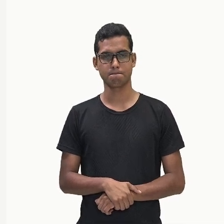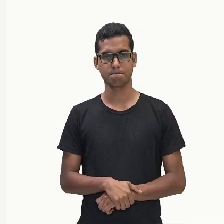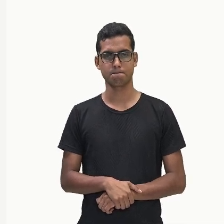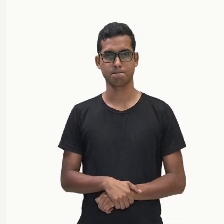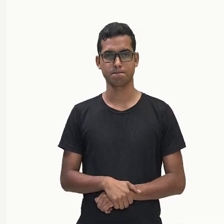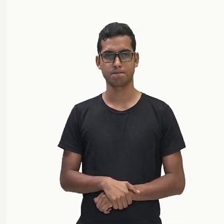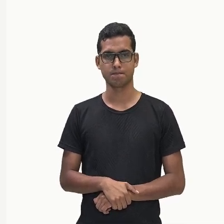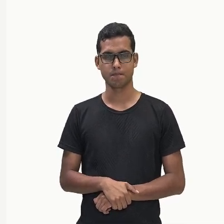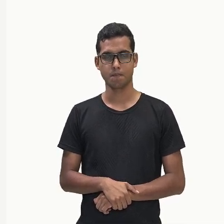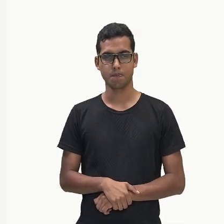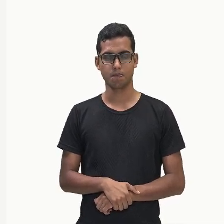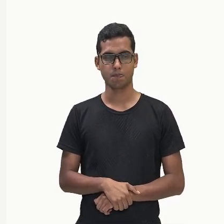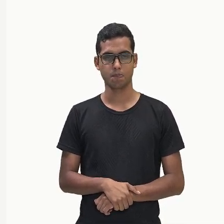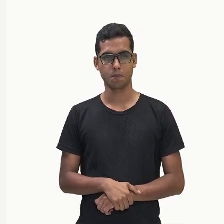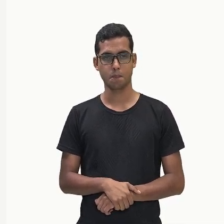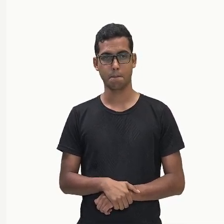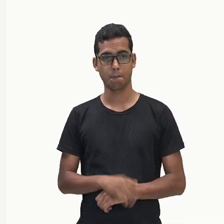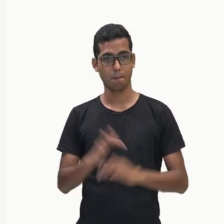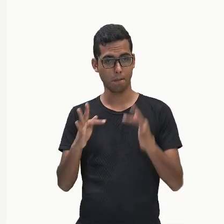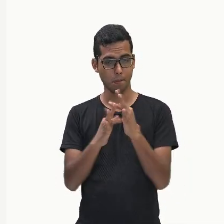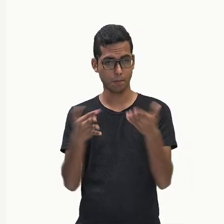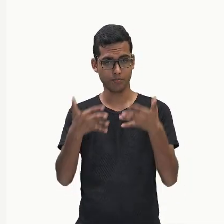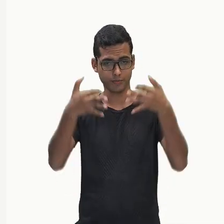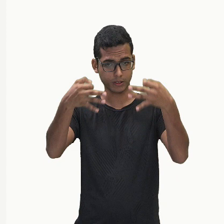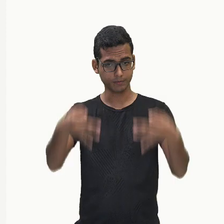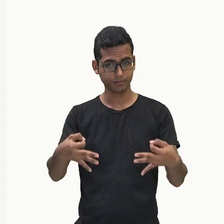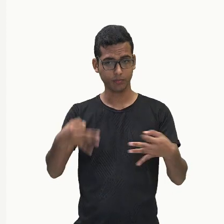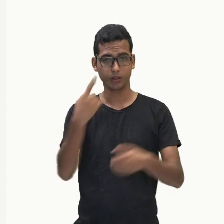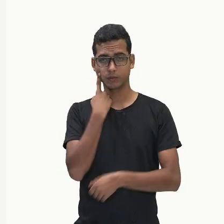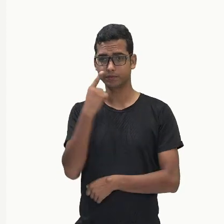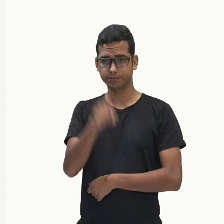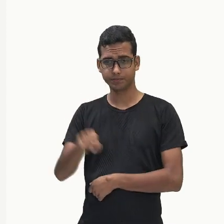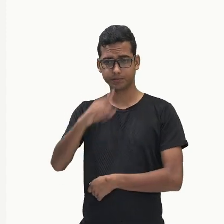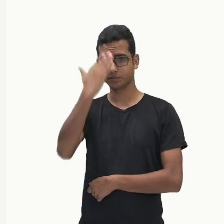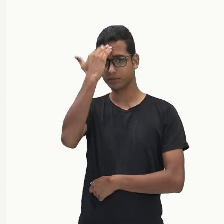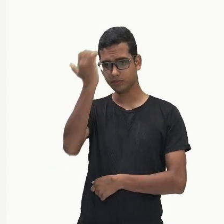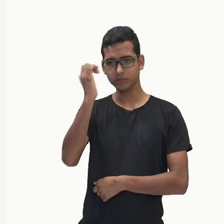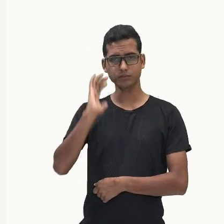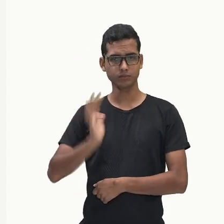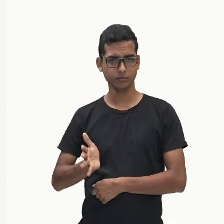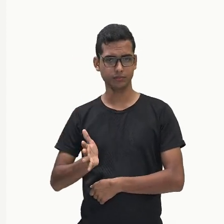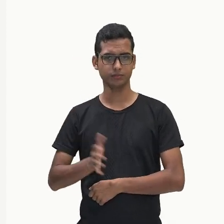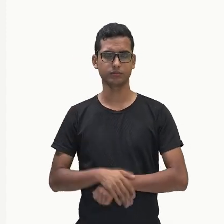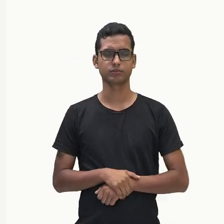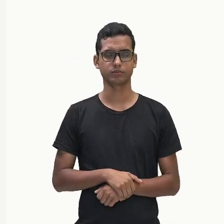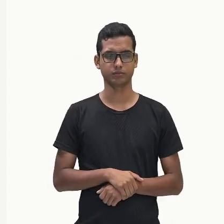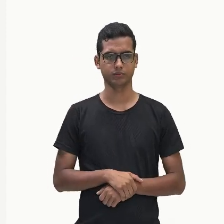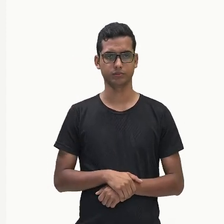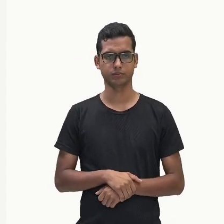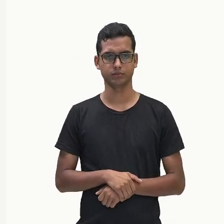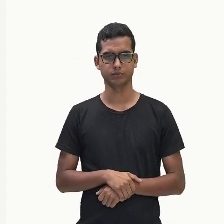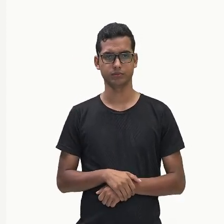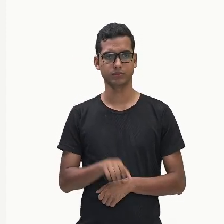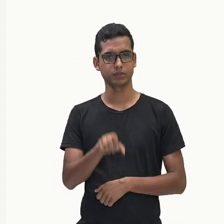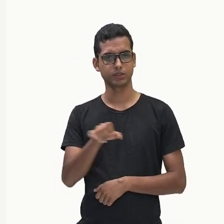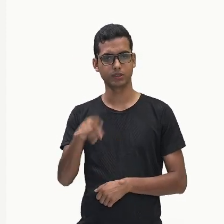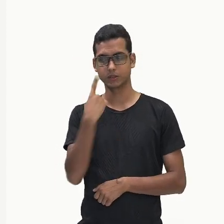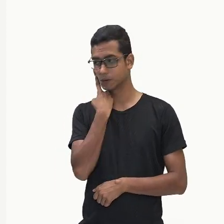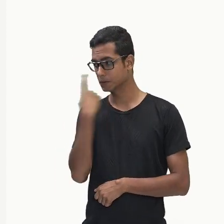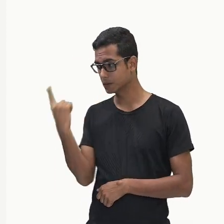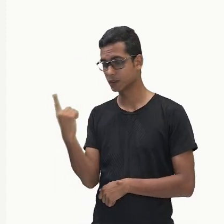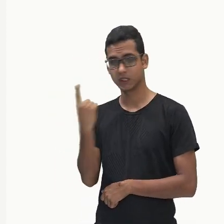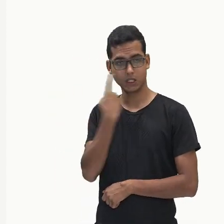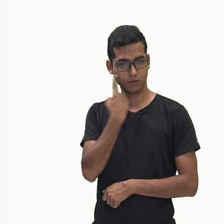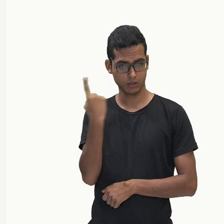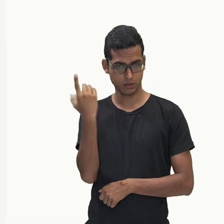Essa função aqui, eu tenho certeza que já é bem familiar para você, não é? Se não é familiar, se você não viu a